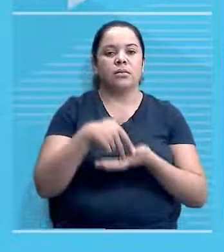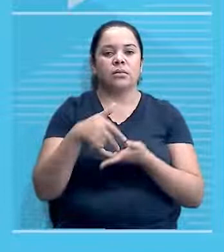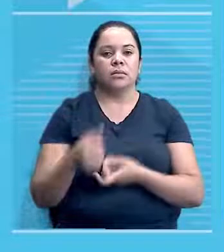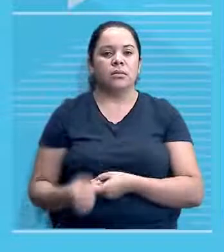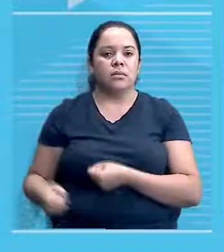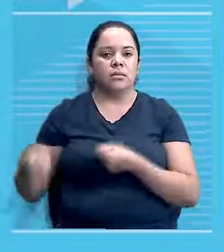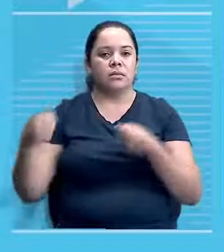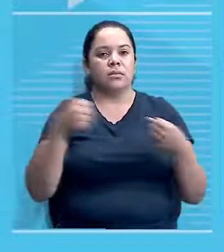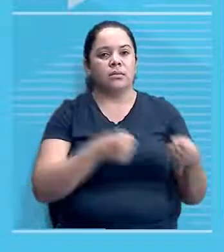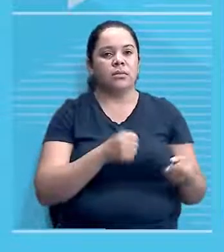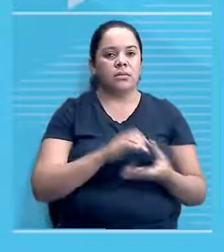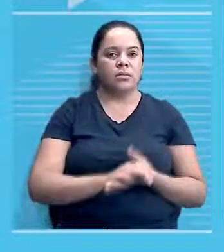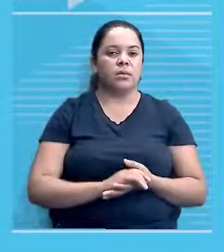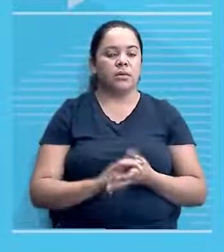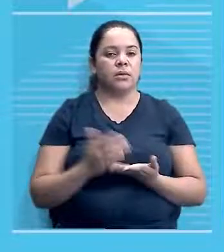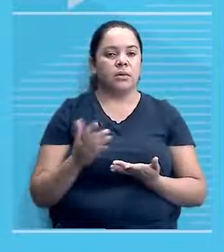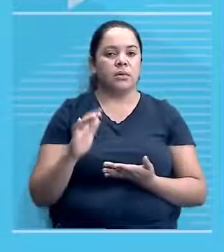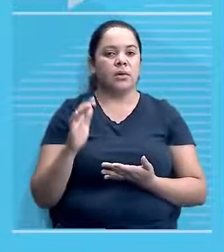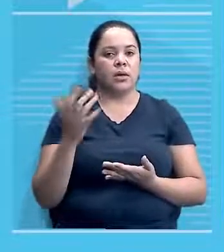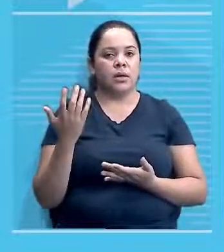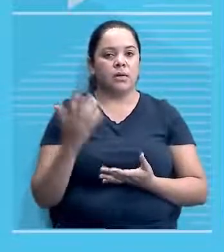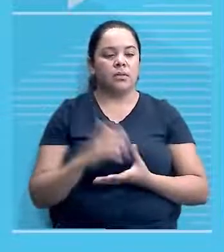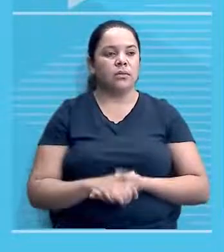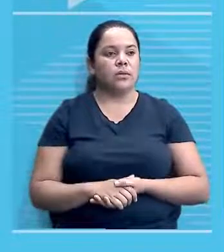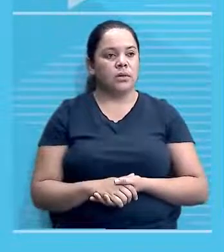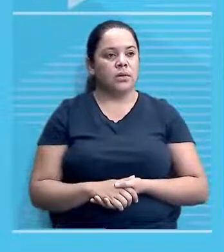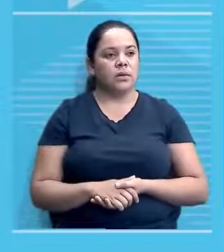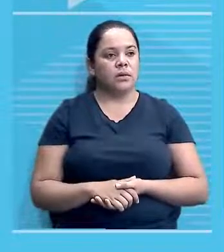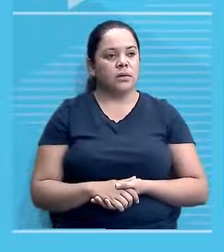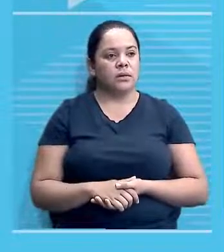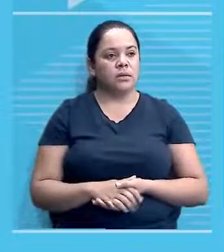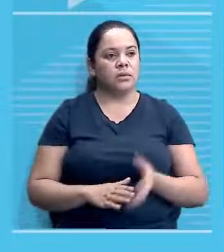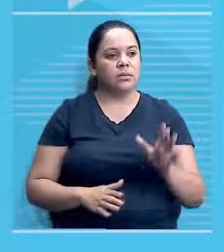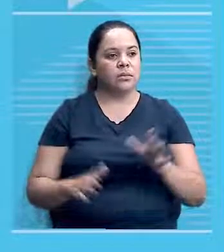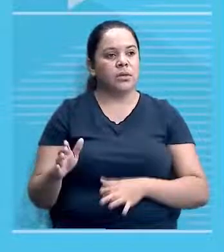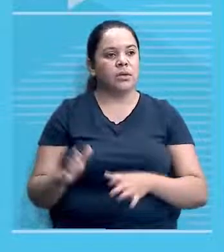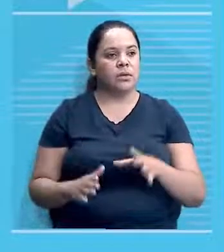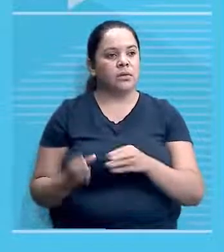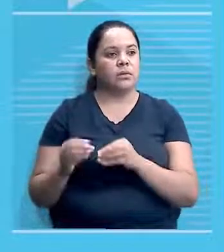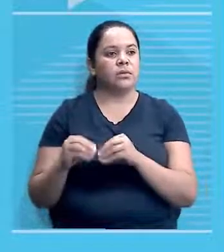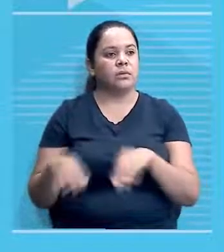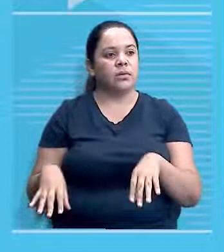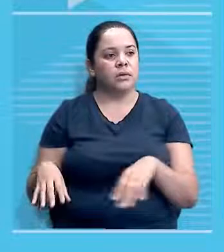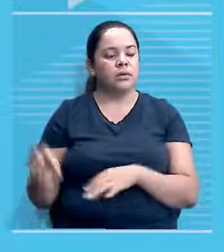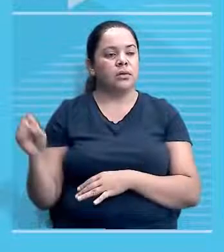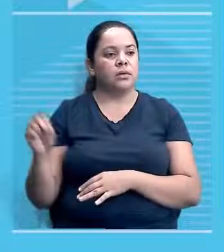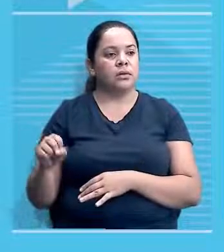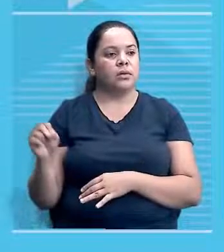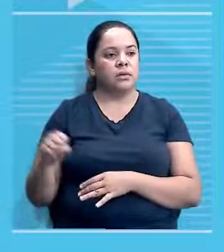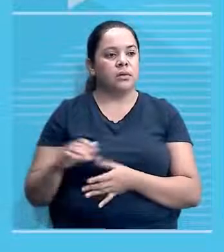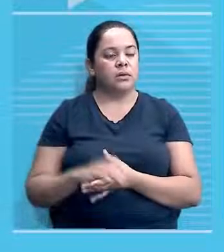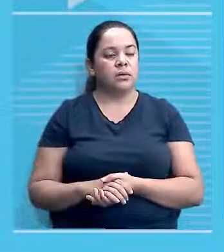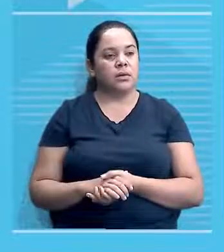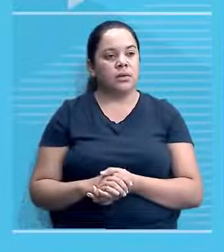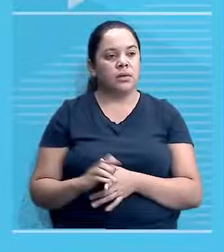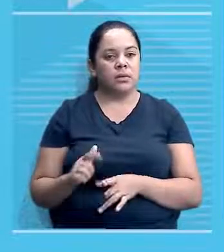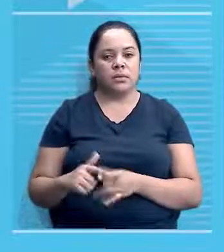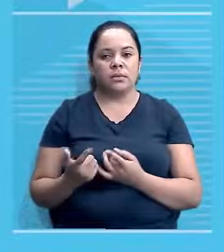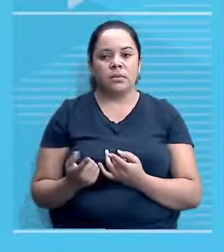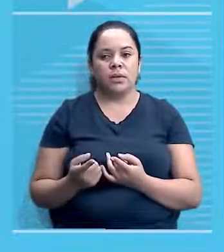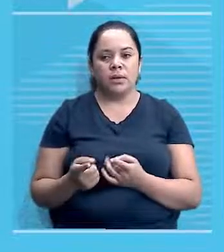um momento é de fracasso sim mas o momento